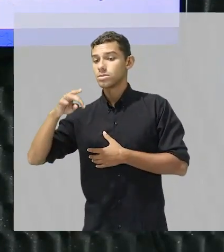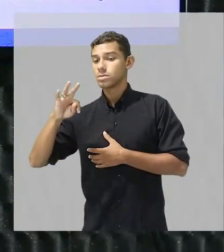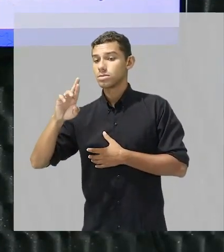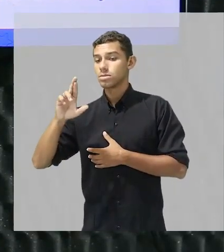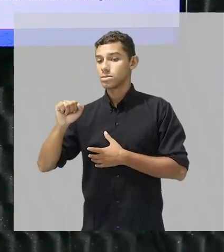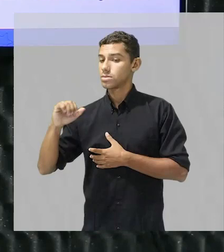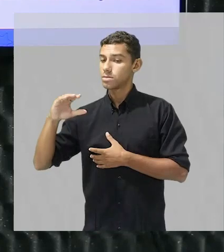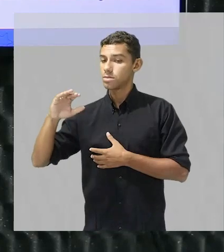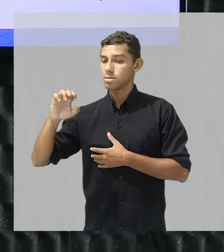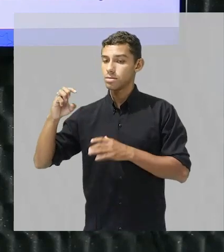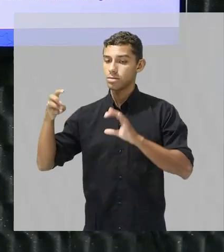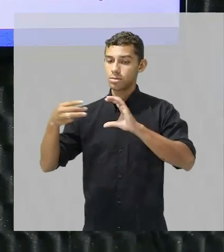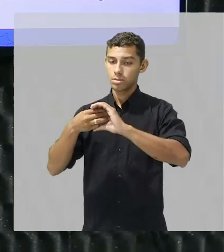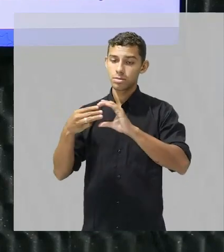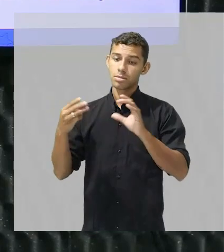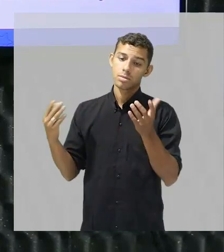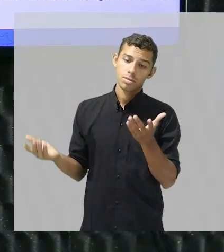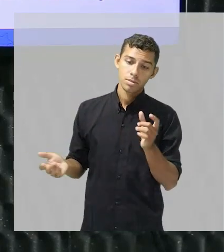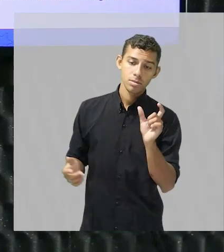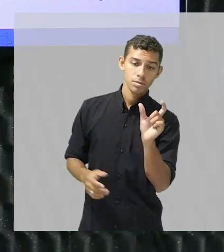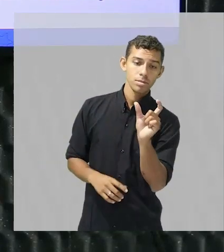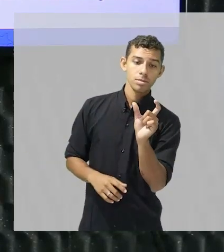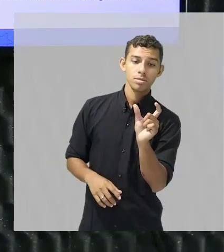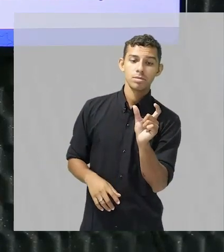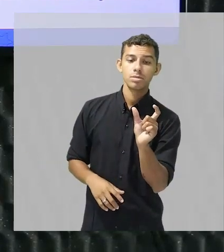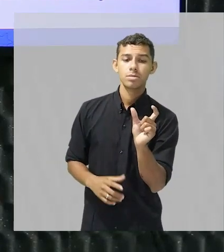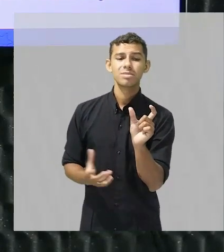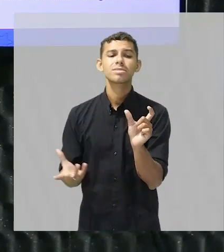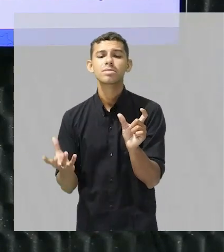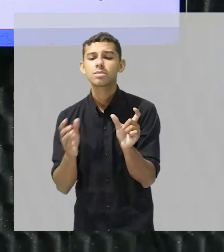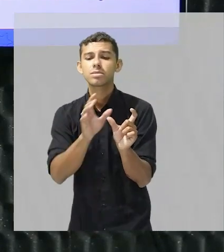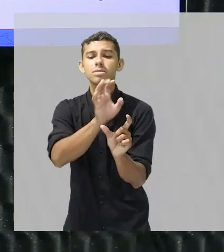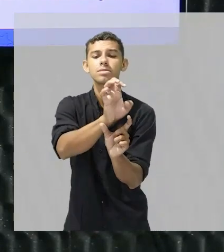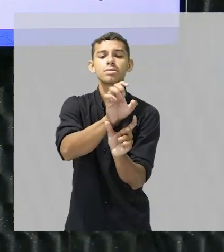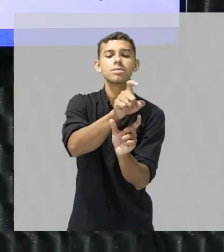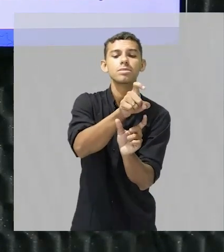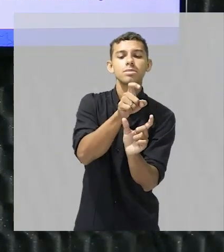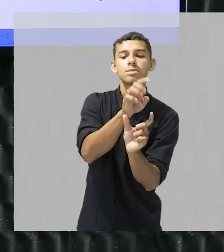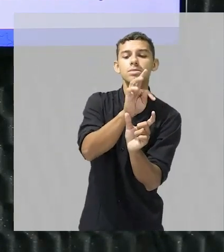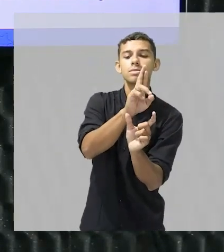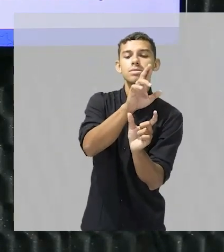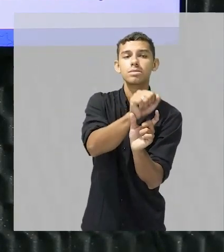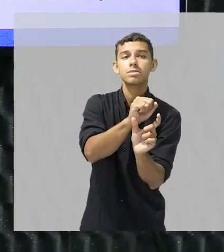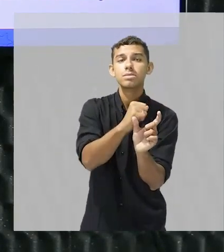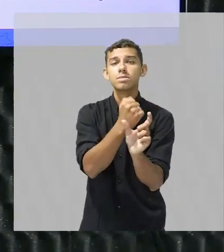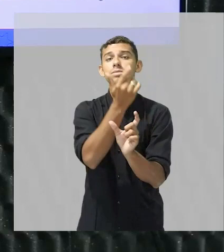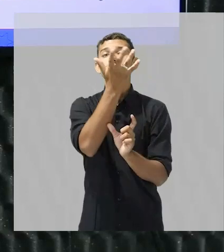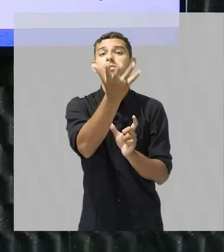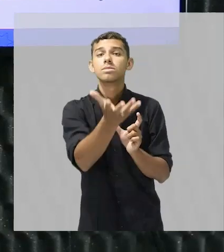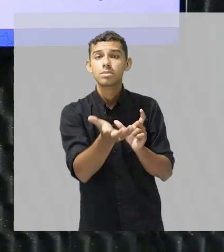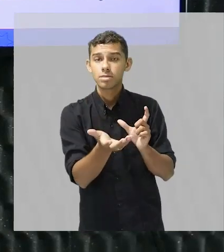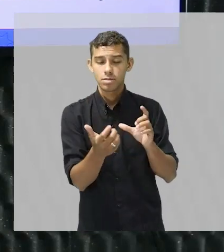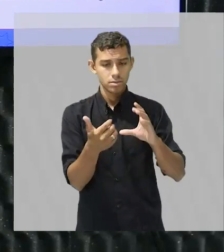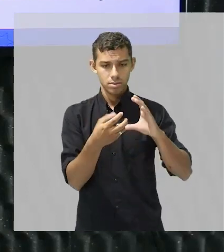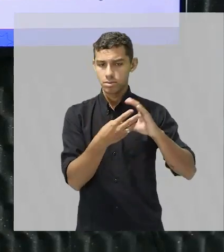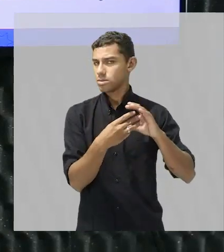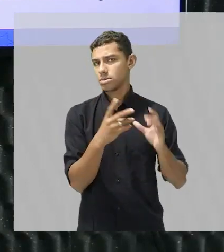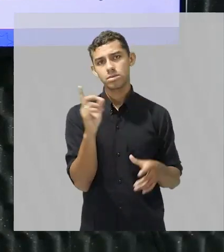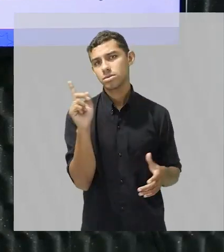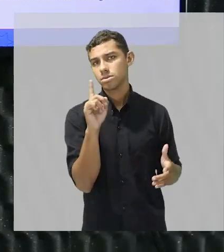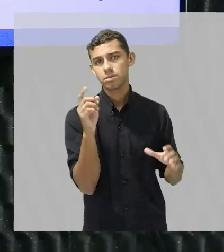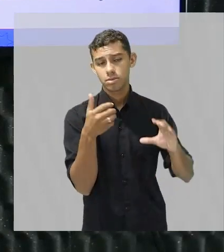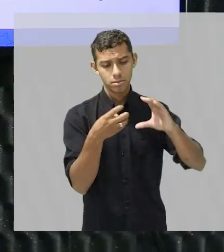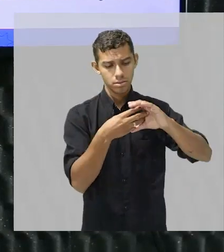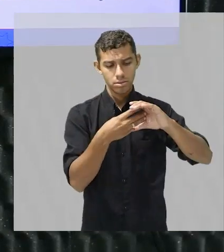quê? Ele está falando que as exócrinas liberam em regiões que ficam fora da célula.